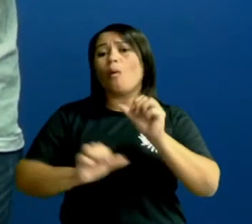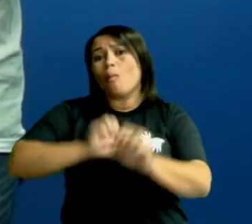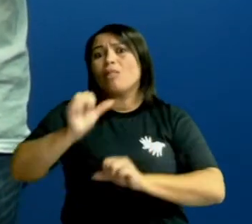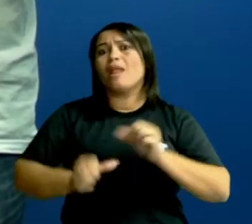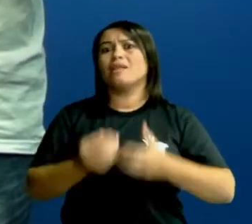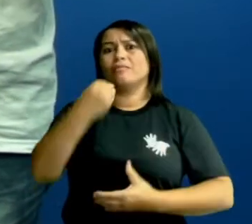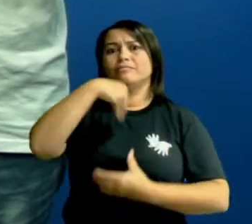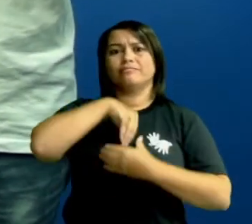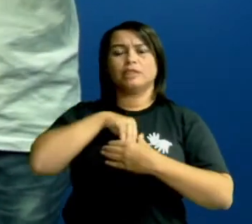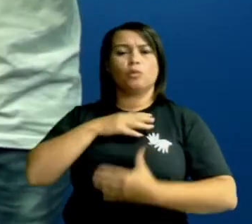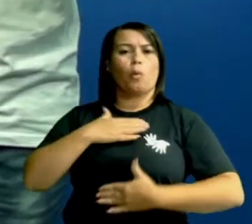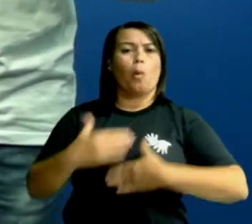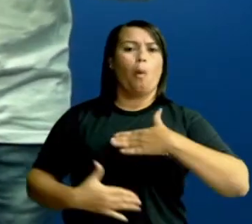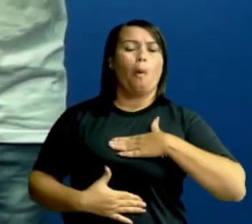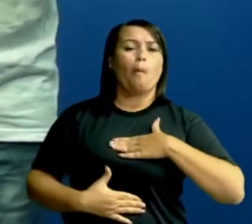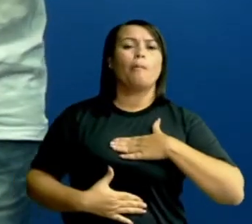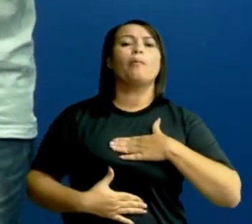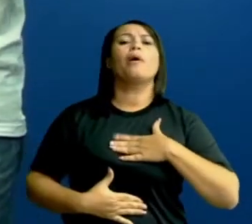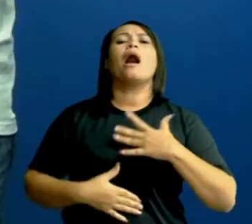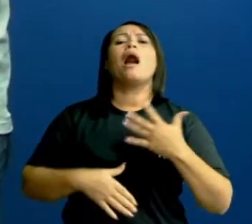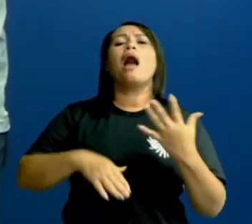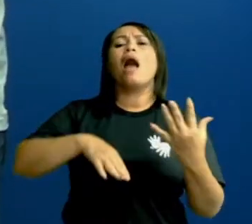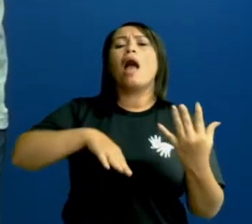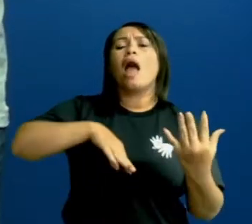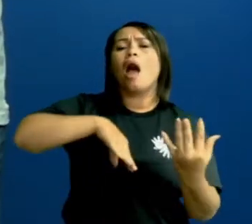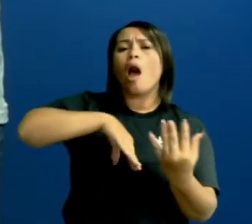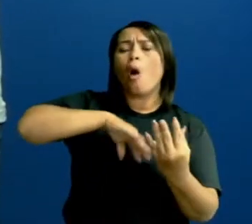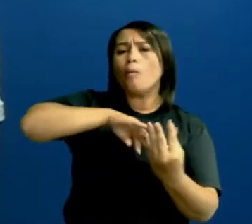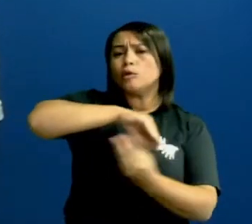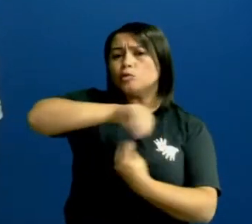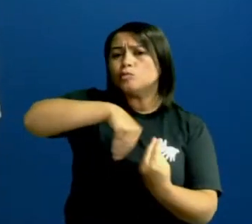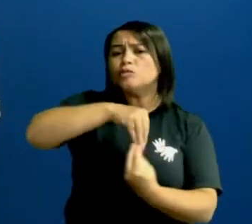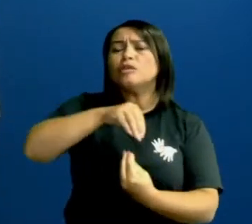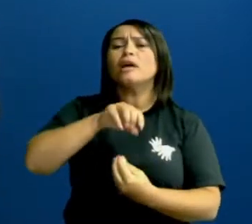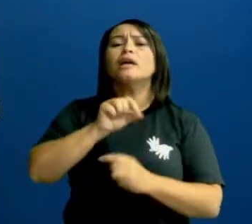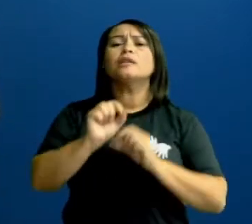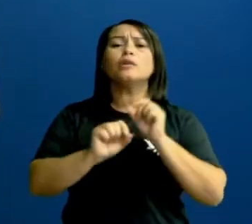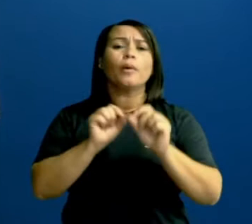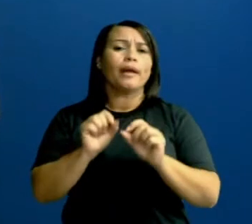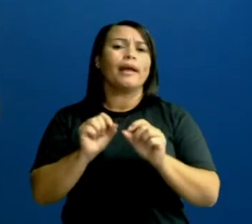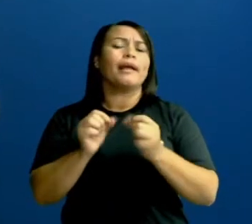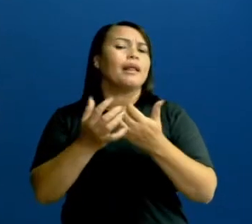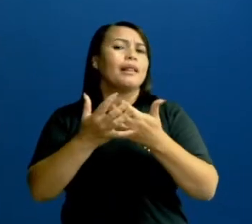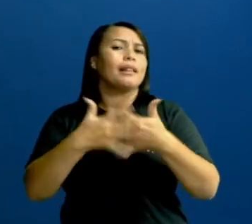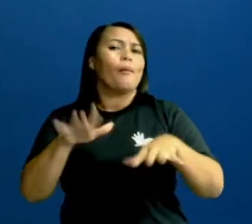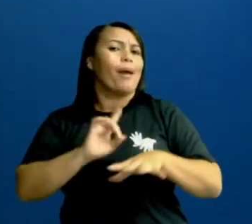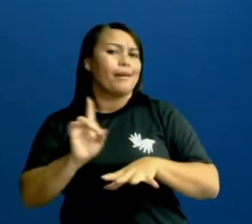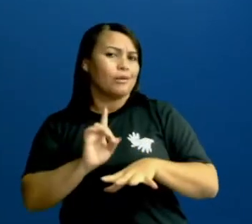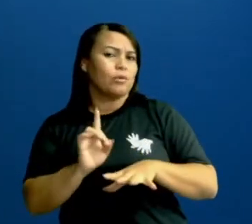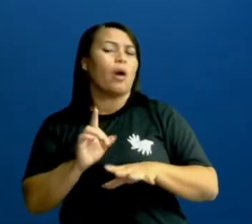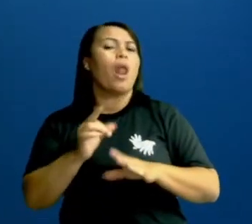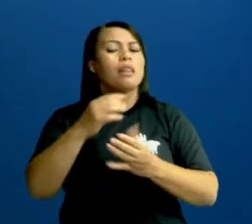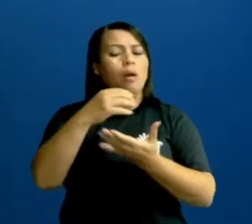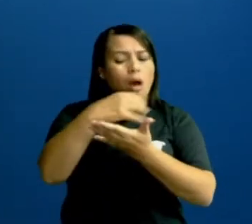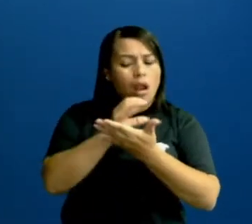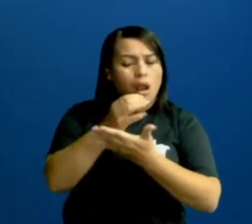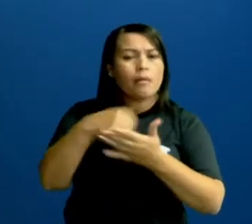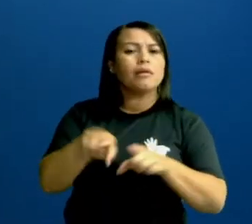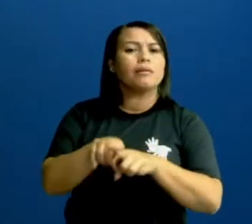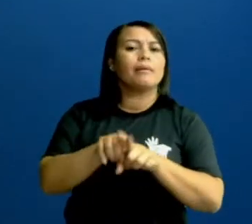organismo. Essa substância não necessariamente é uma substância natural, pode ser uma substância criada em laboratório